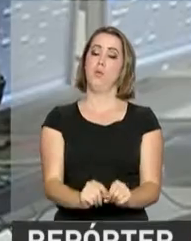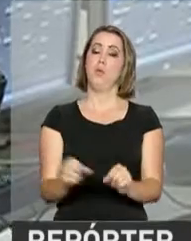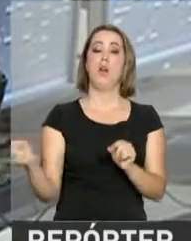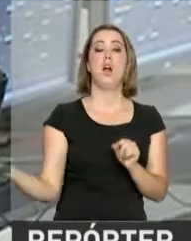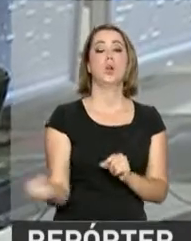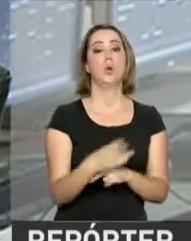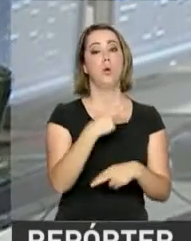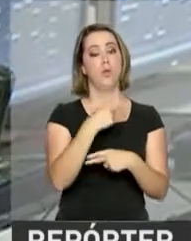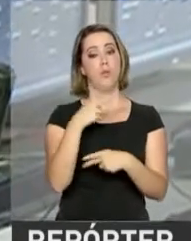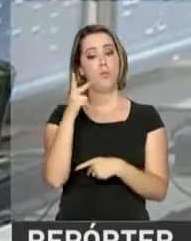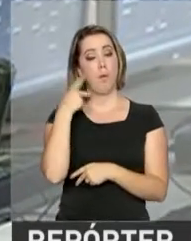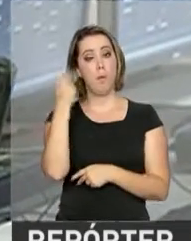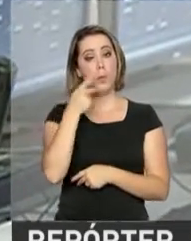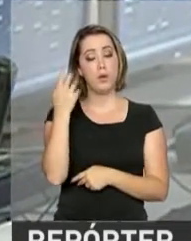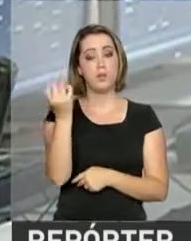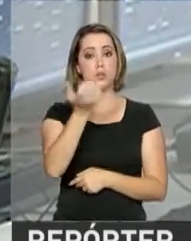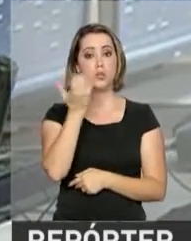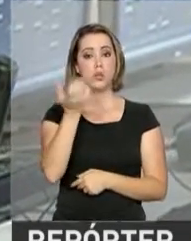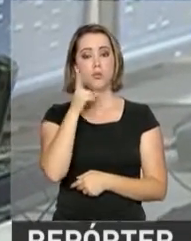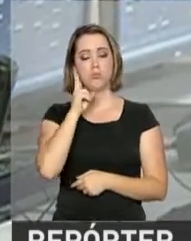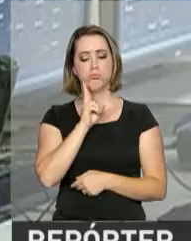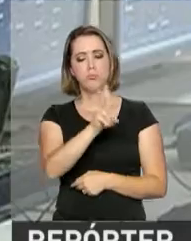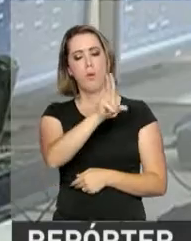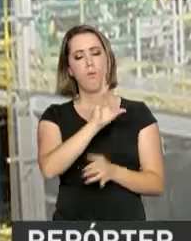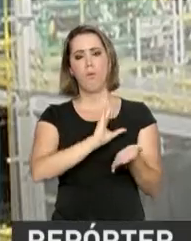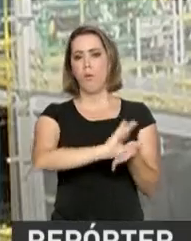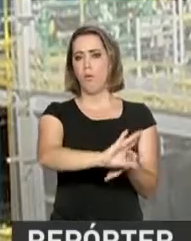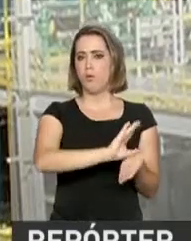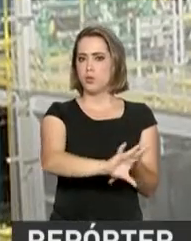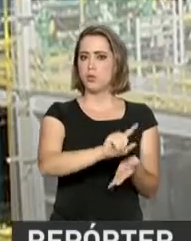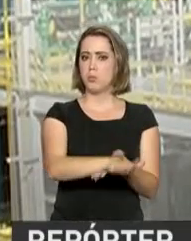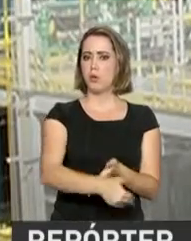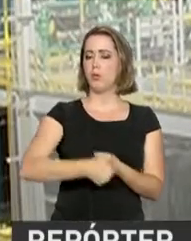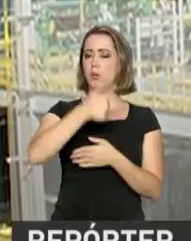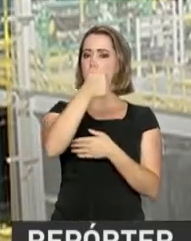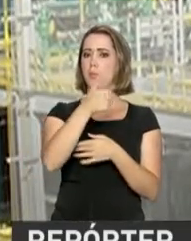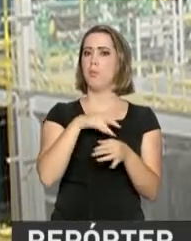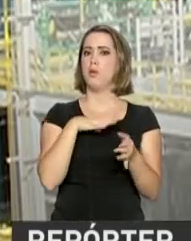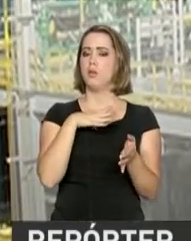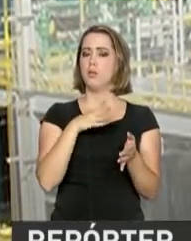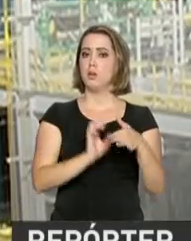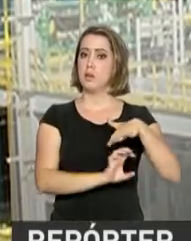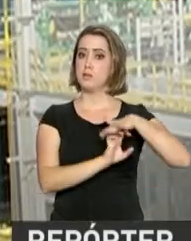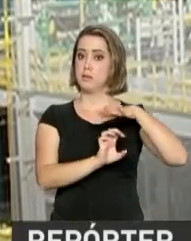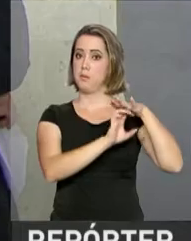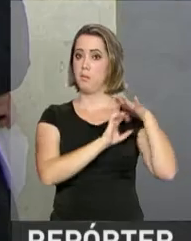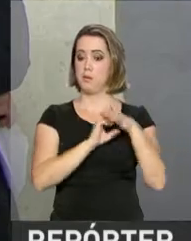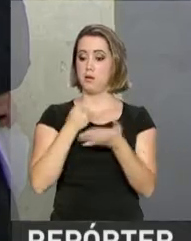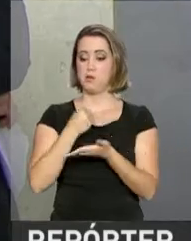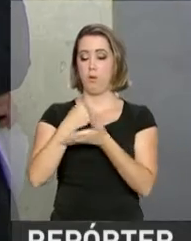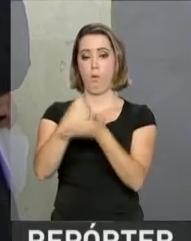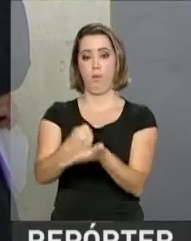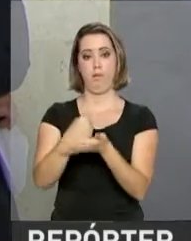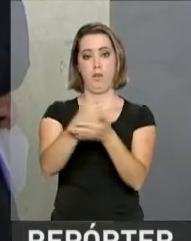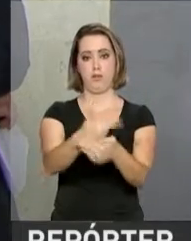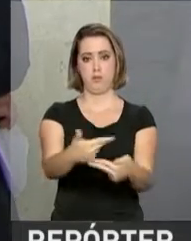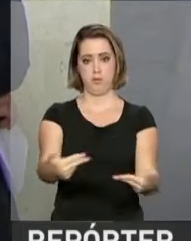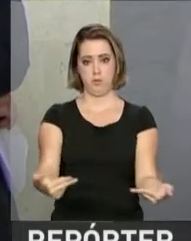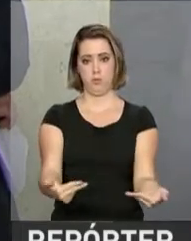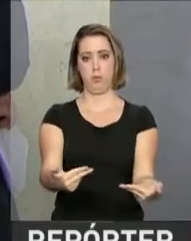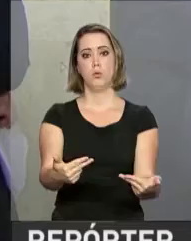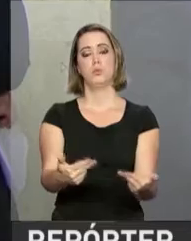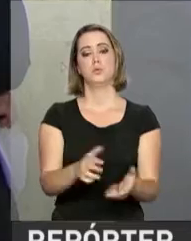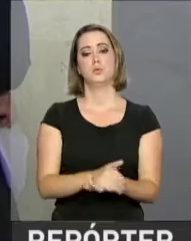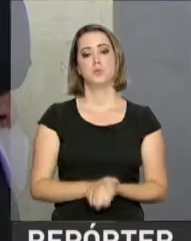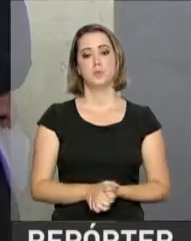nova política pretende retomar esses investimentos e melhorar a cadeia de fornecedores do setor conteúdo local hoje